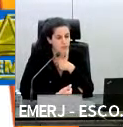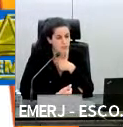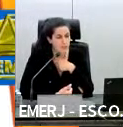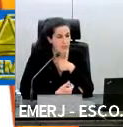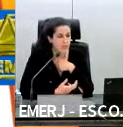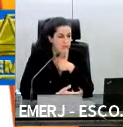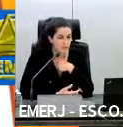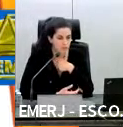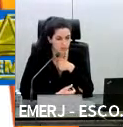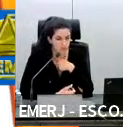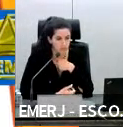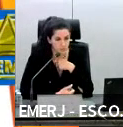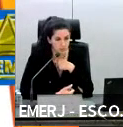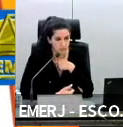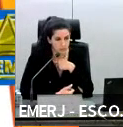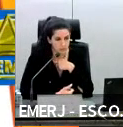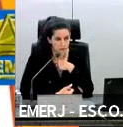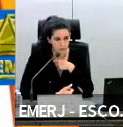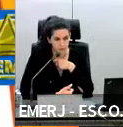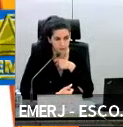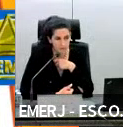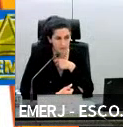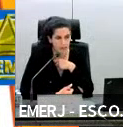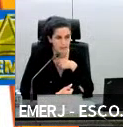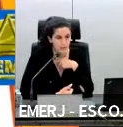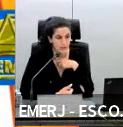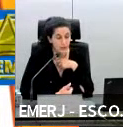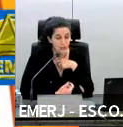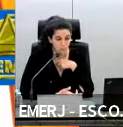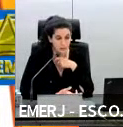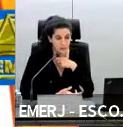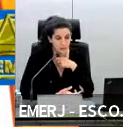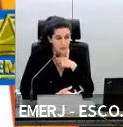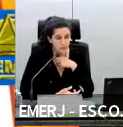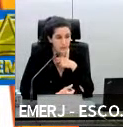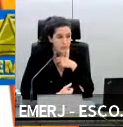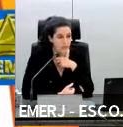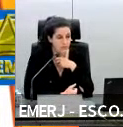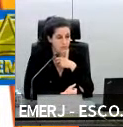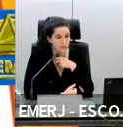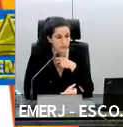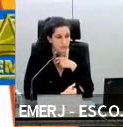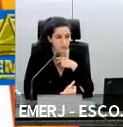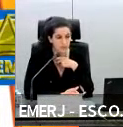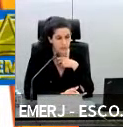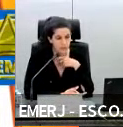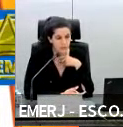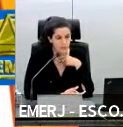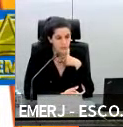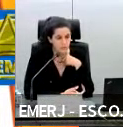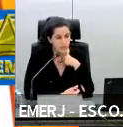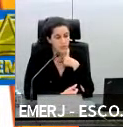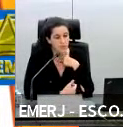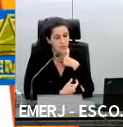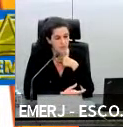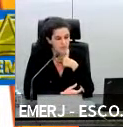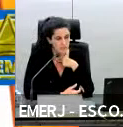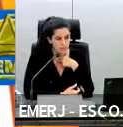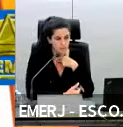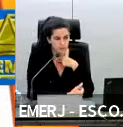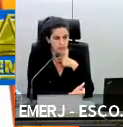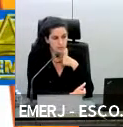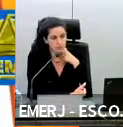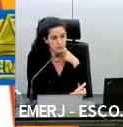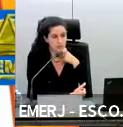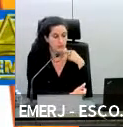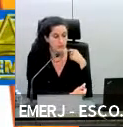com deficiências, falta de acesso à orientação jurídica de alta qualidade e competente em matéria de gênero, incluindo assistência jurídica, as deficiências